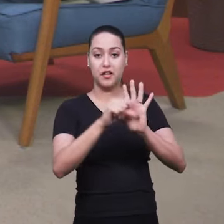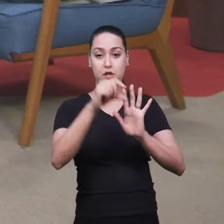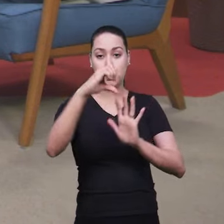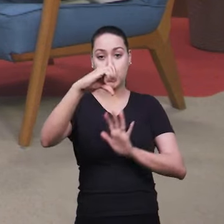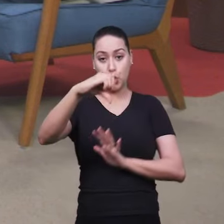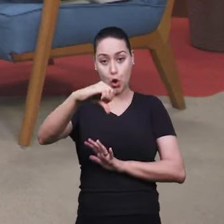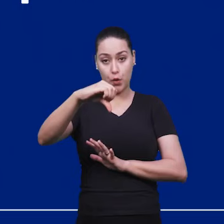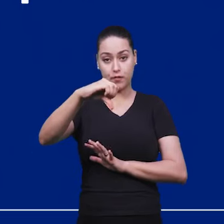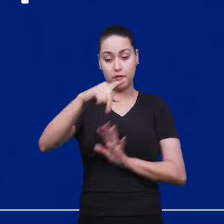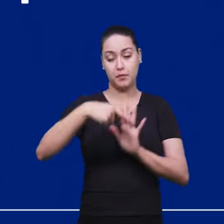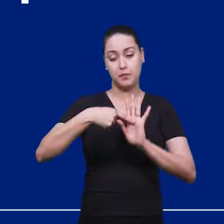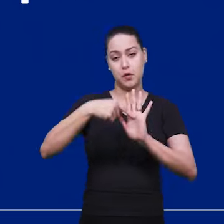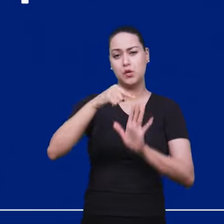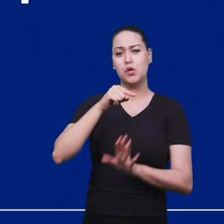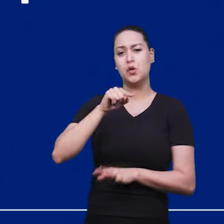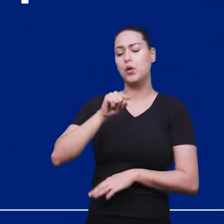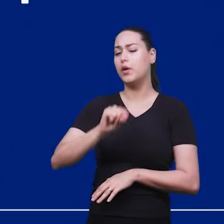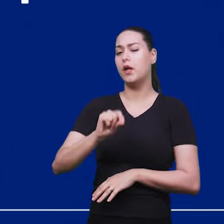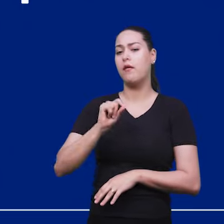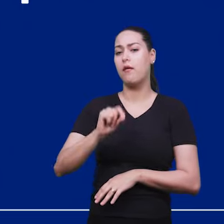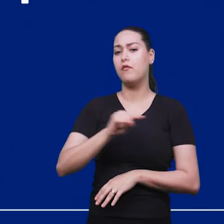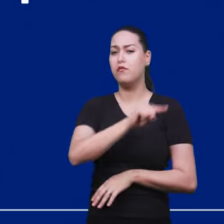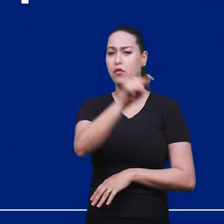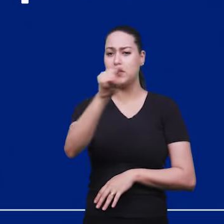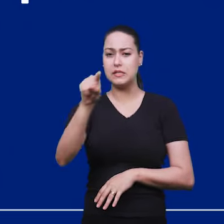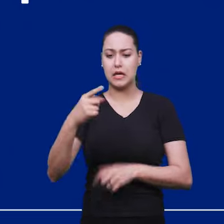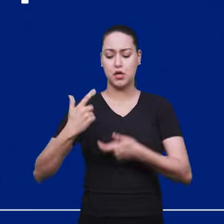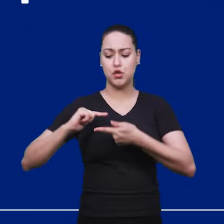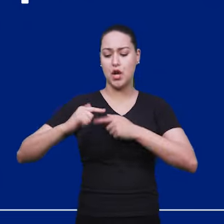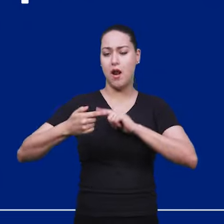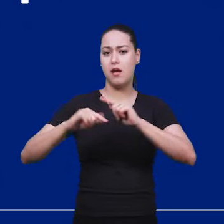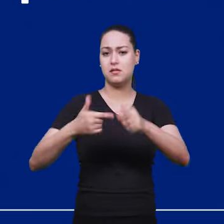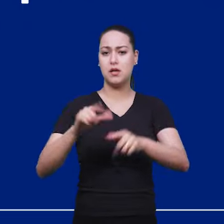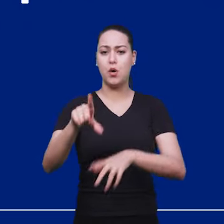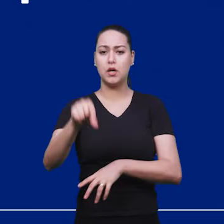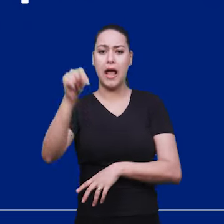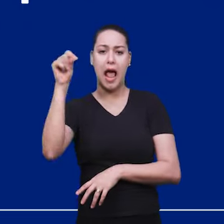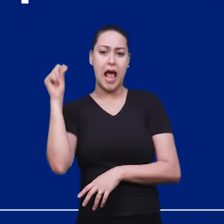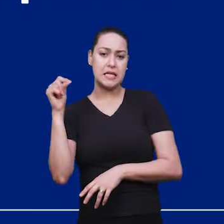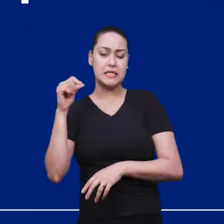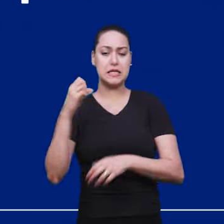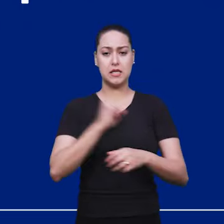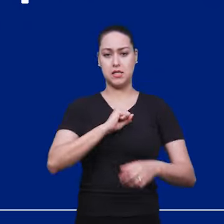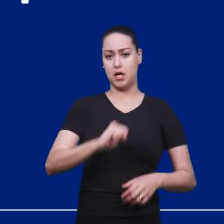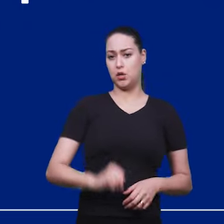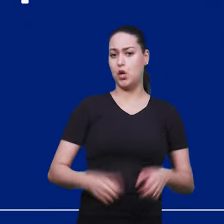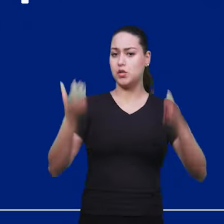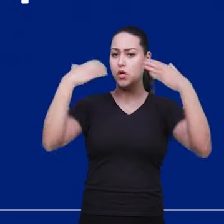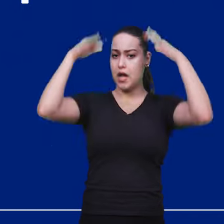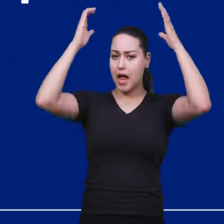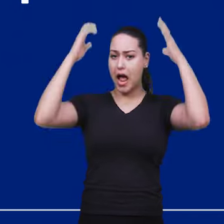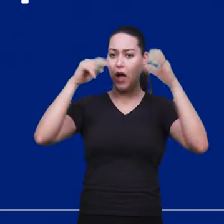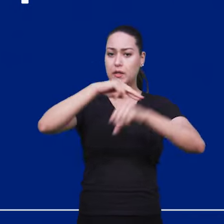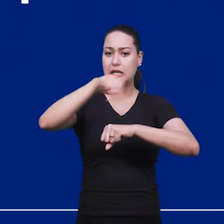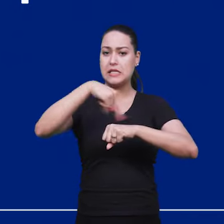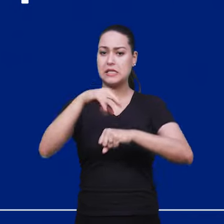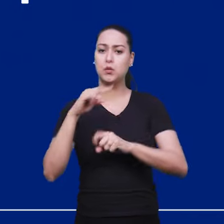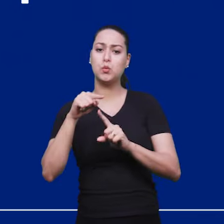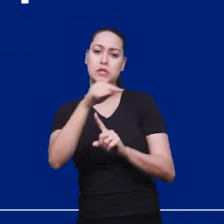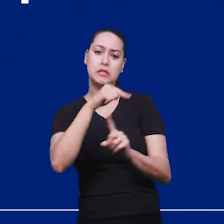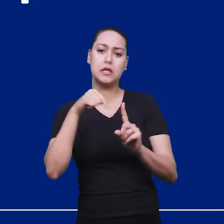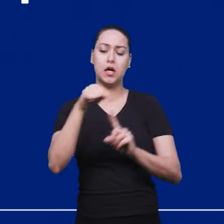que diz assim: Mas vós sois a geração eleita, o sacerdócio real, a nação santa, o